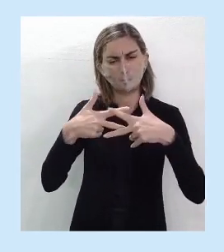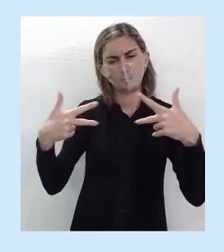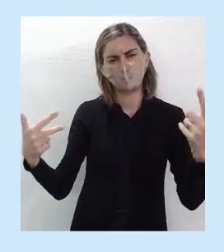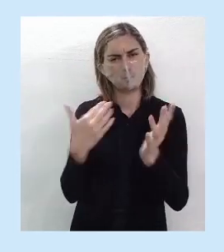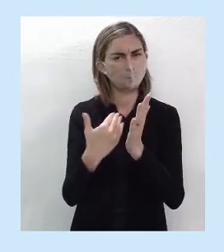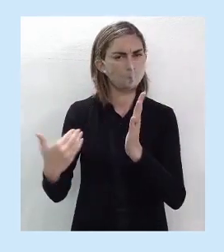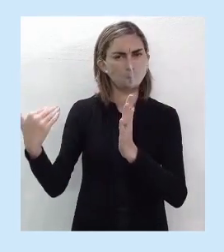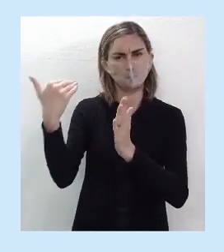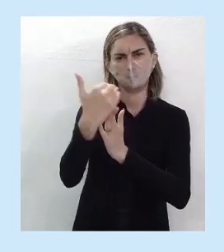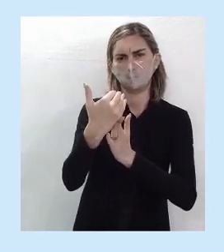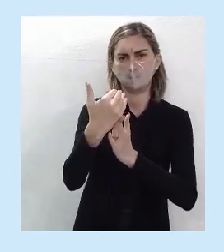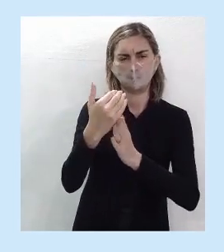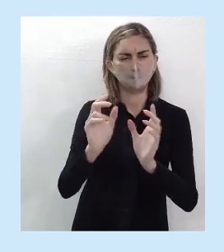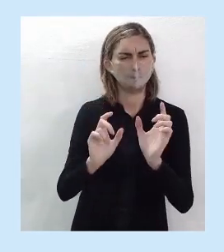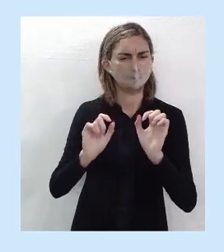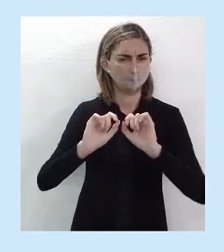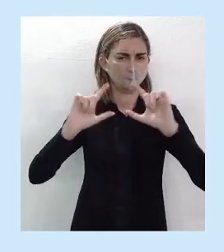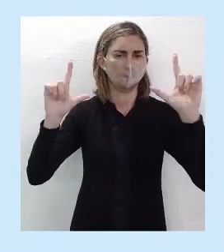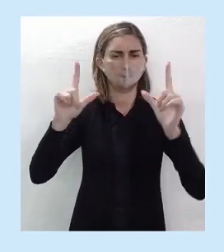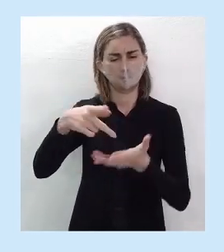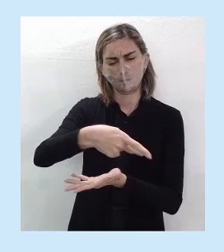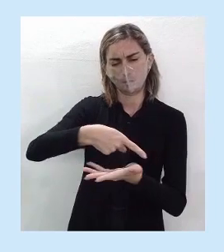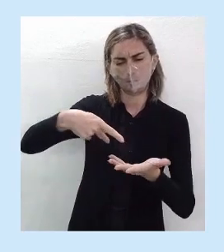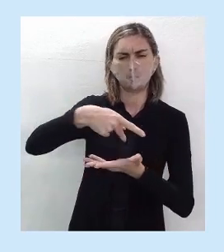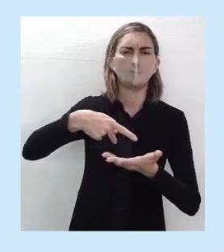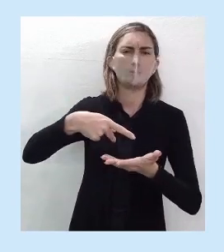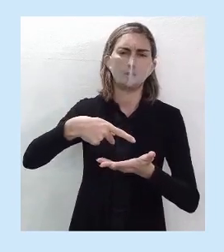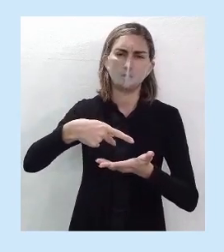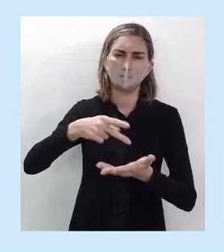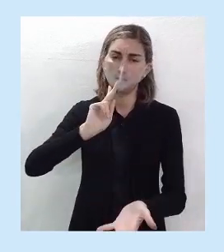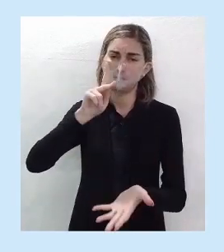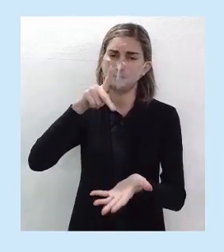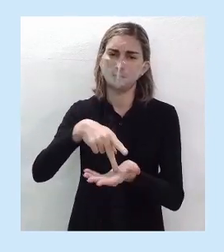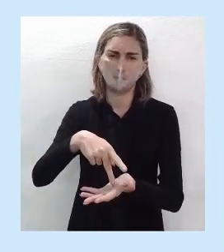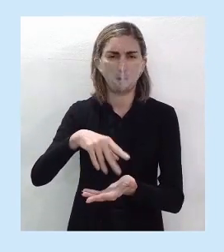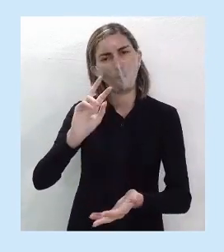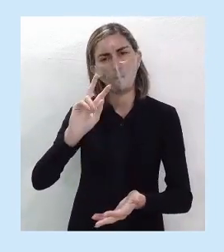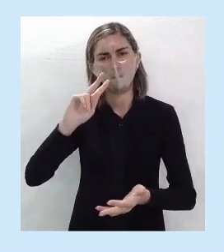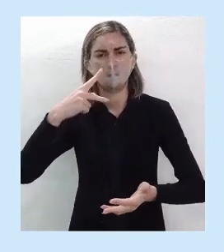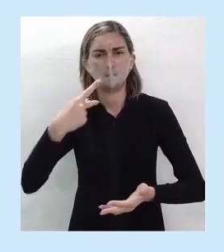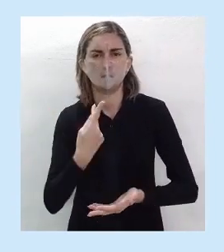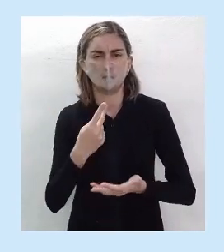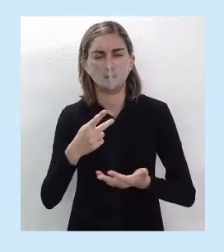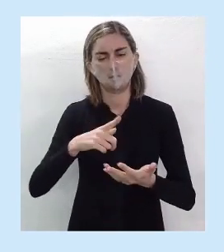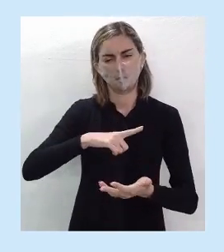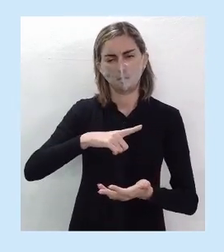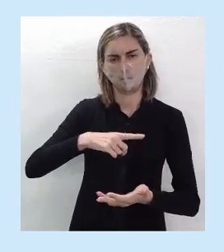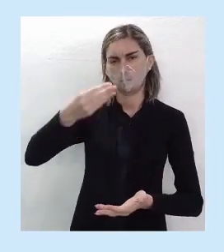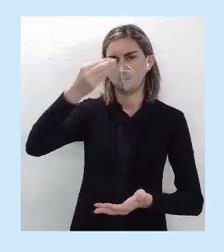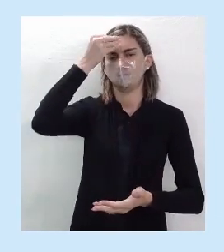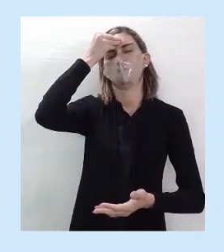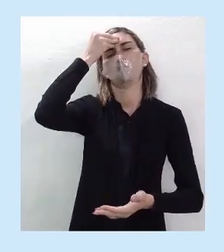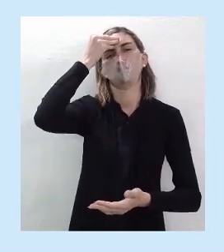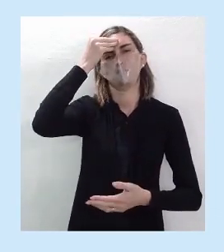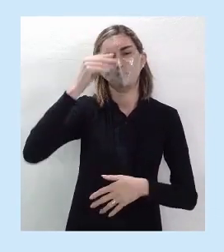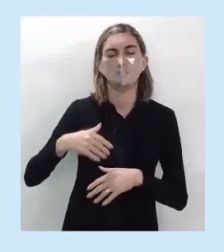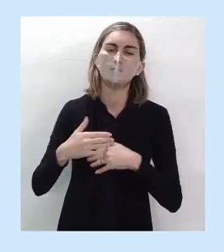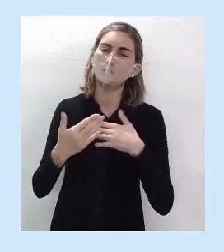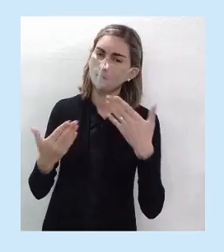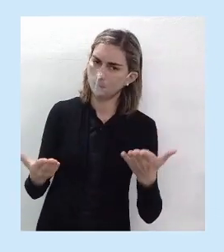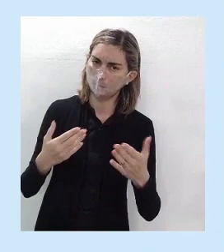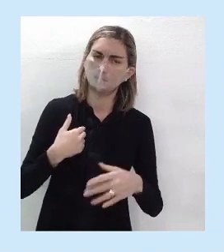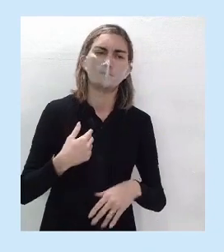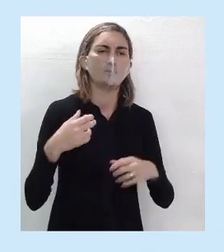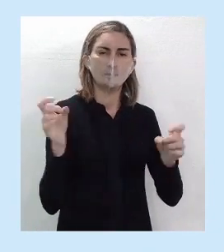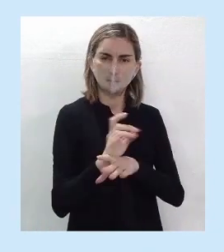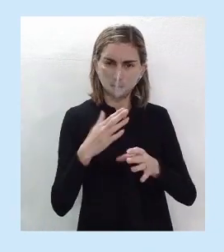vão além daquela imagem de poesia real, oficial, que a gente tem montada na cabeça. Então, tá